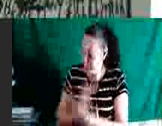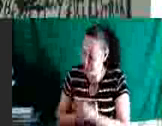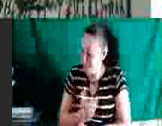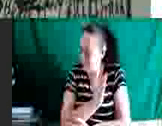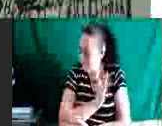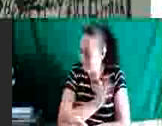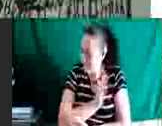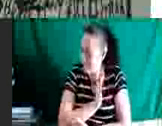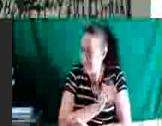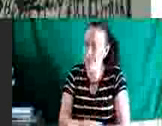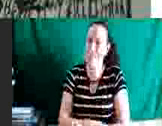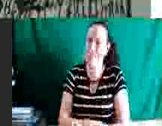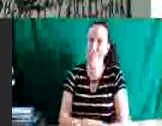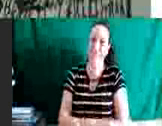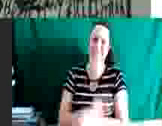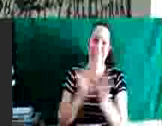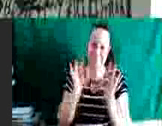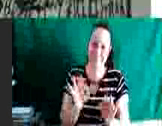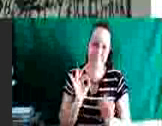do dia de hoje.